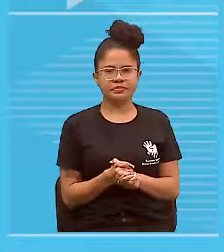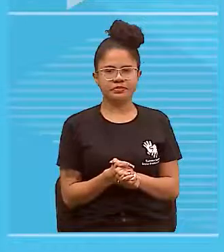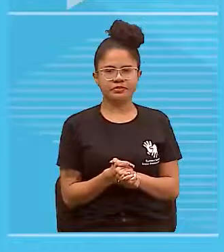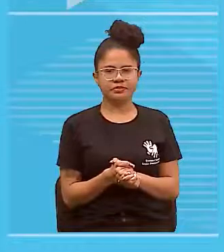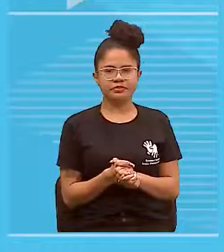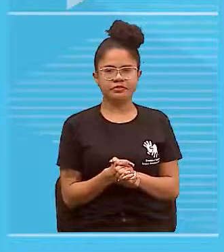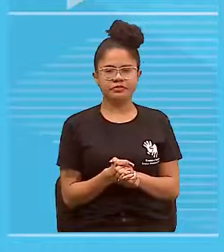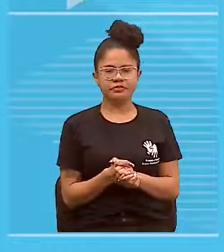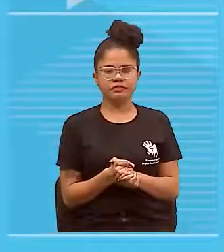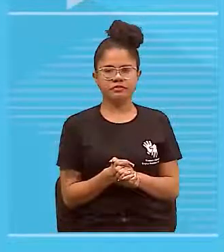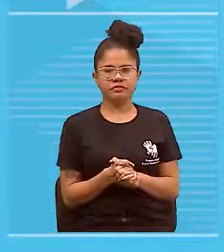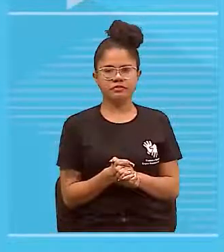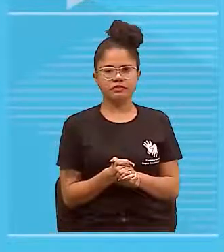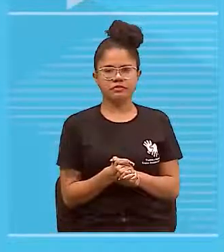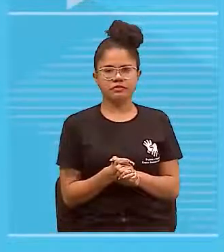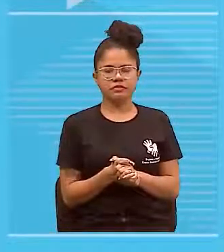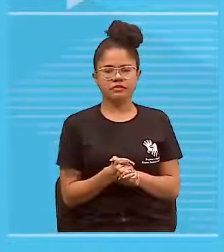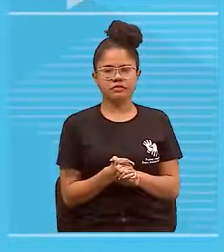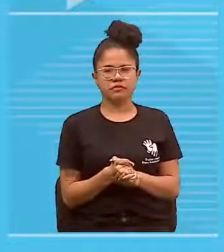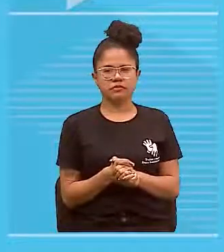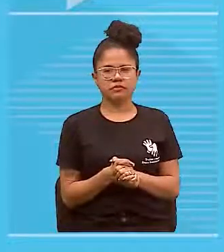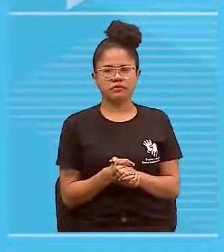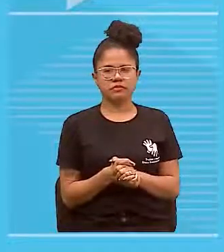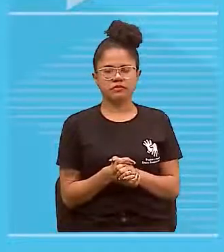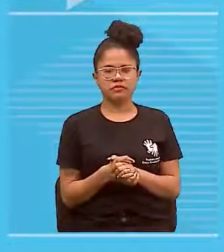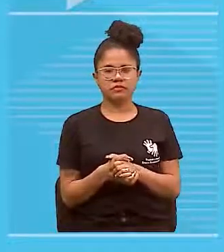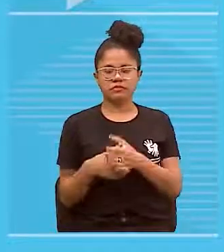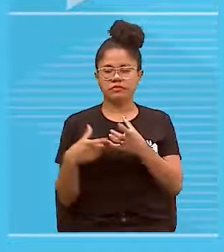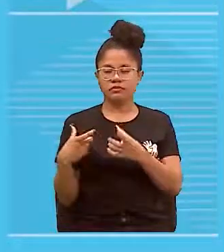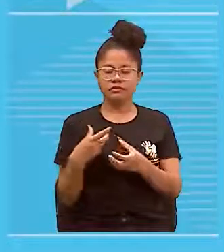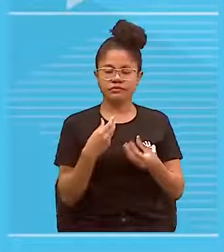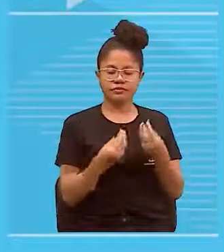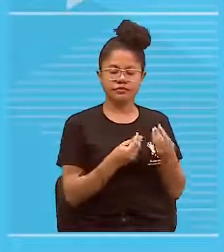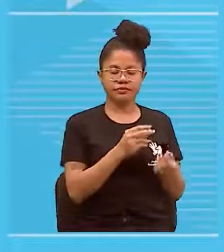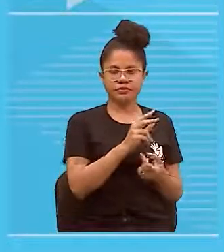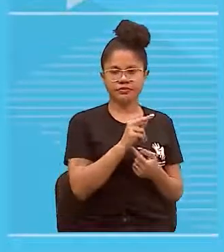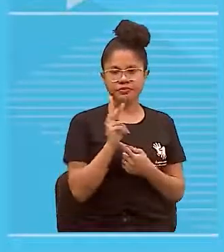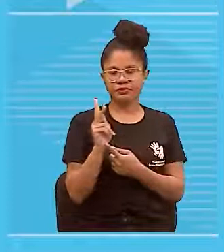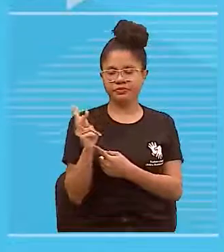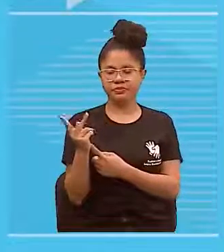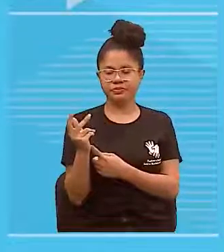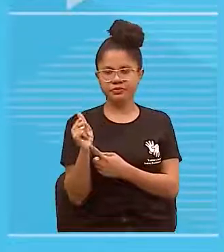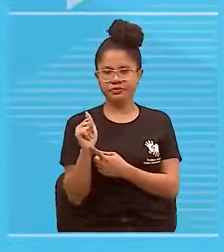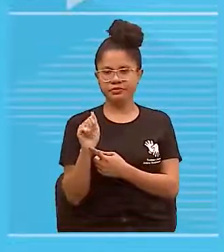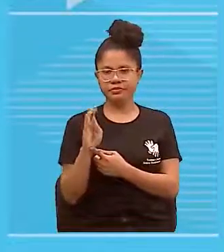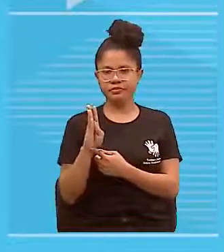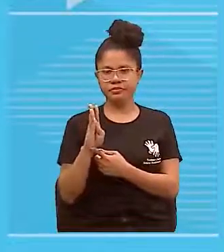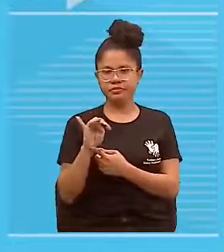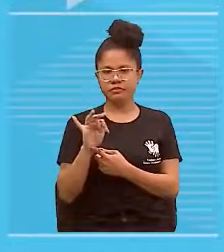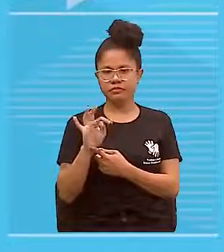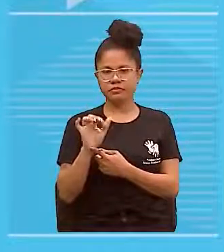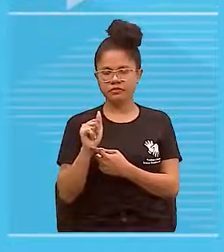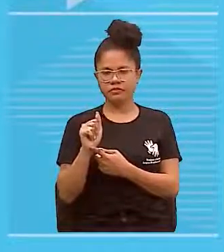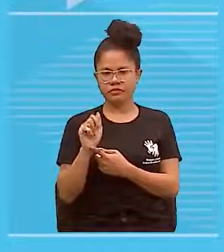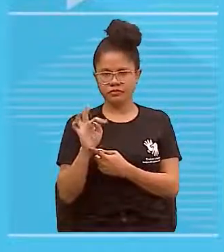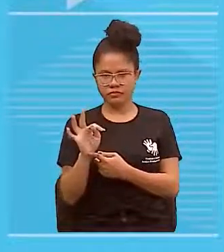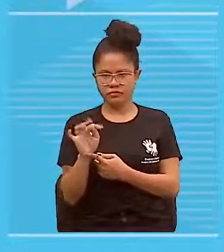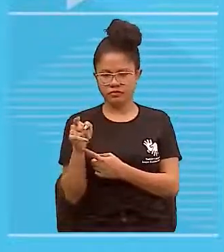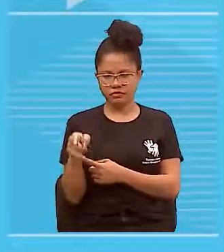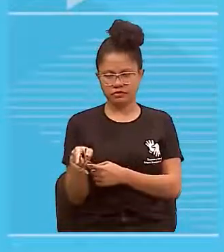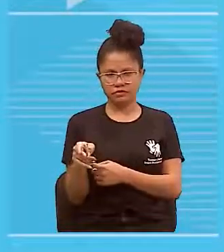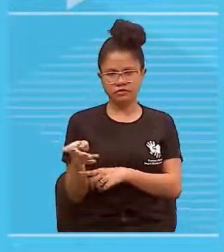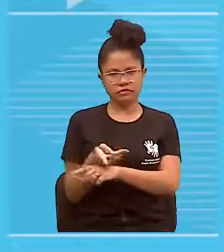hábitat. Isso é nicho. É o hábito de vida do bicho. É como ele se desenvolve, como ele realiza suas atividades